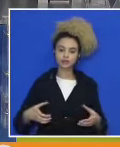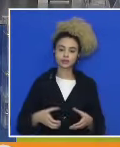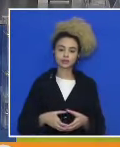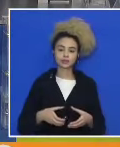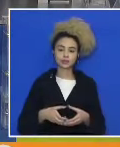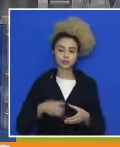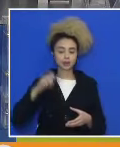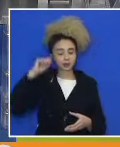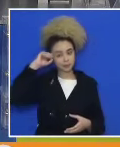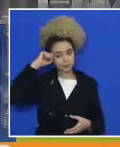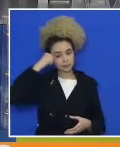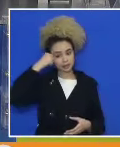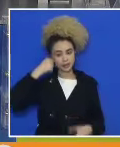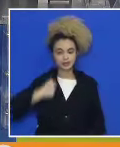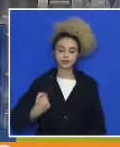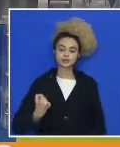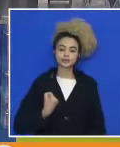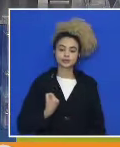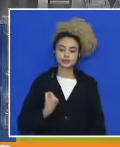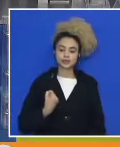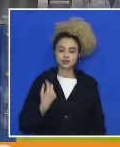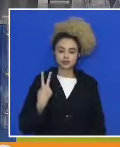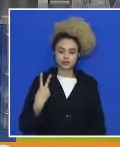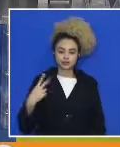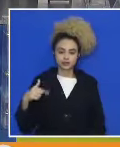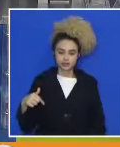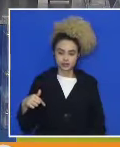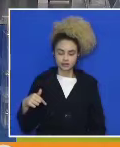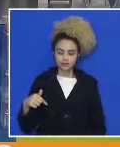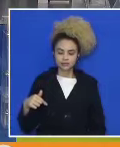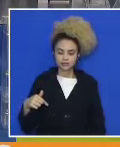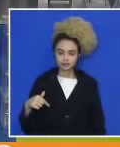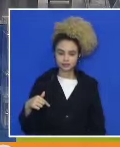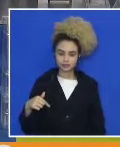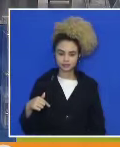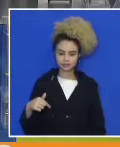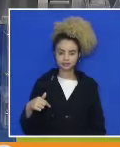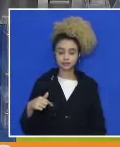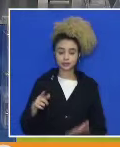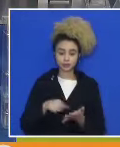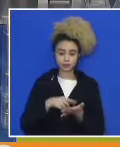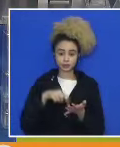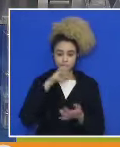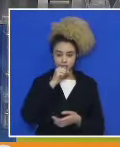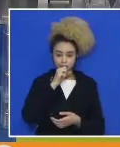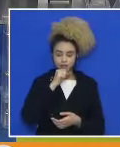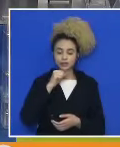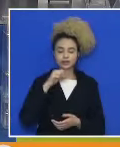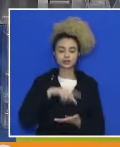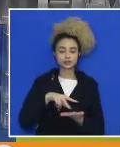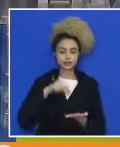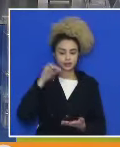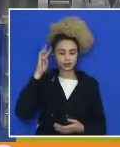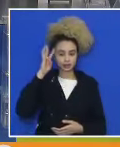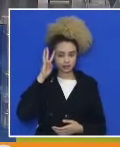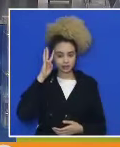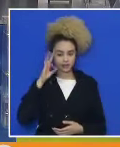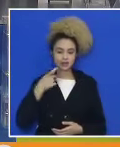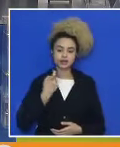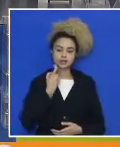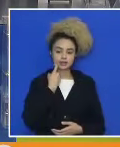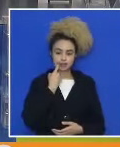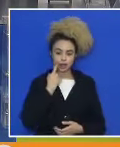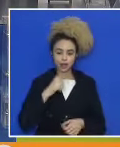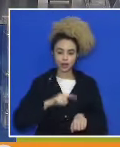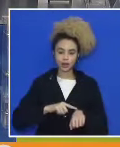Bola preta, número 27. Preta, 27. Lotomania, com sorteios às terças e sextas, sempre a